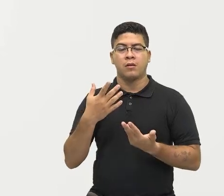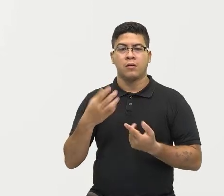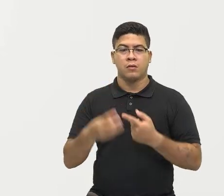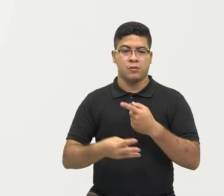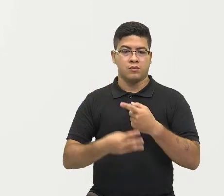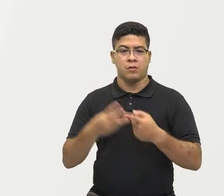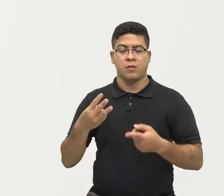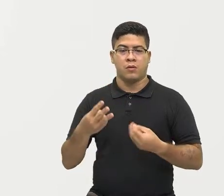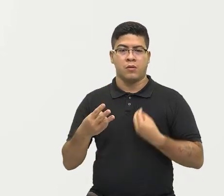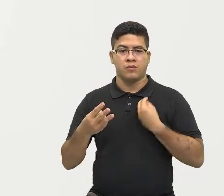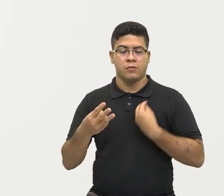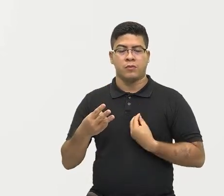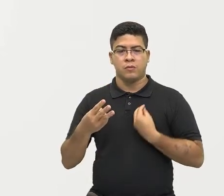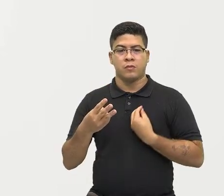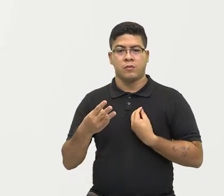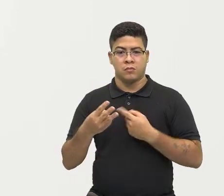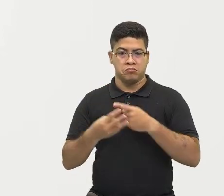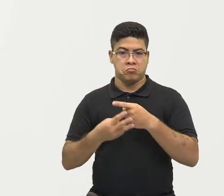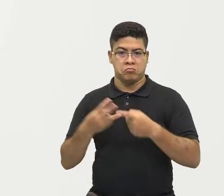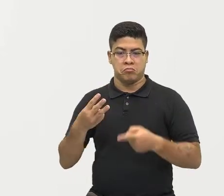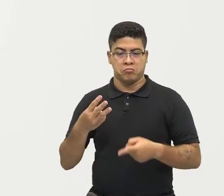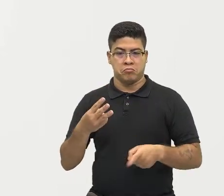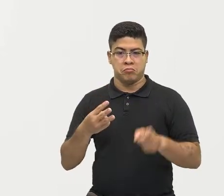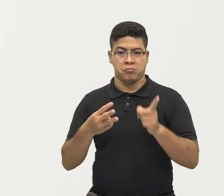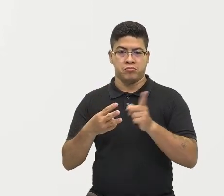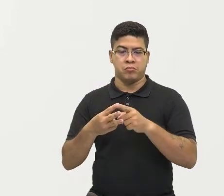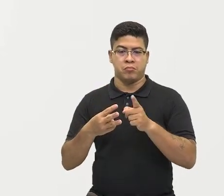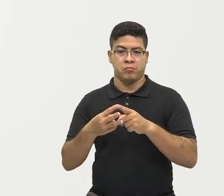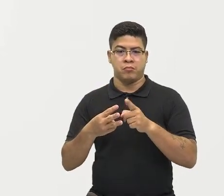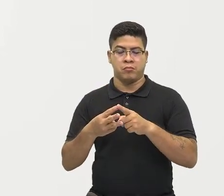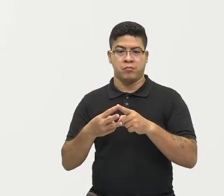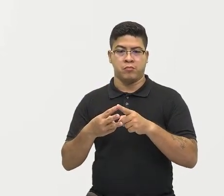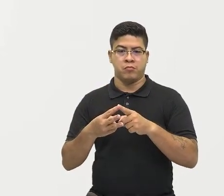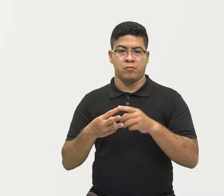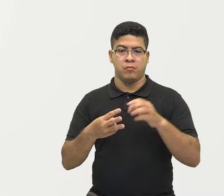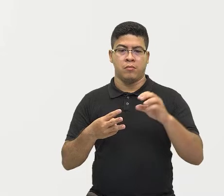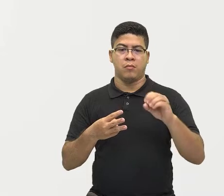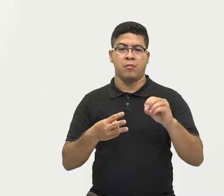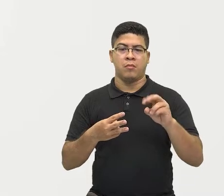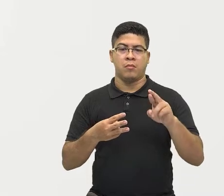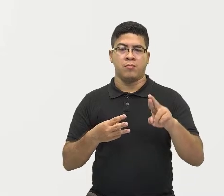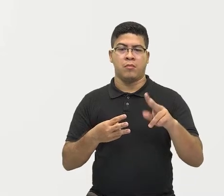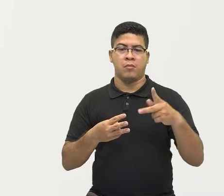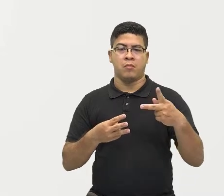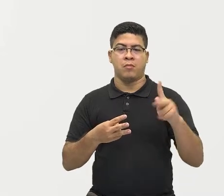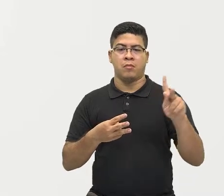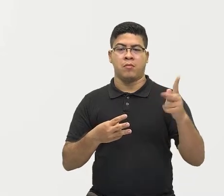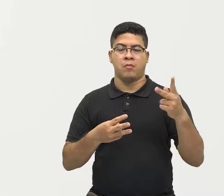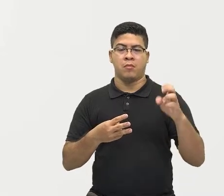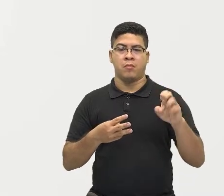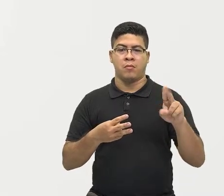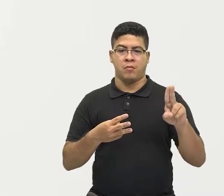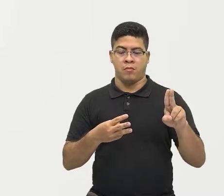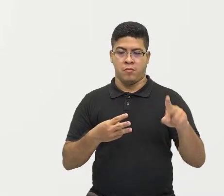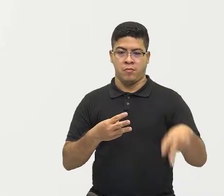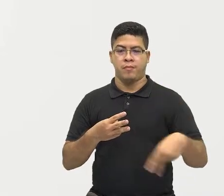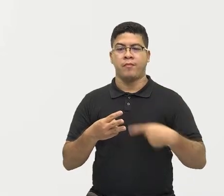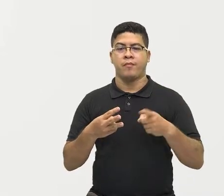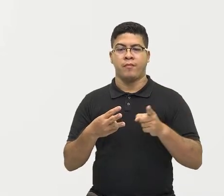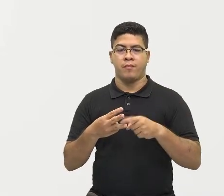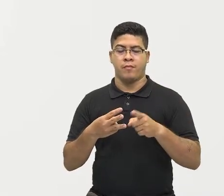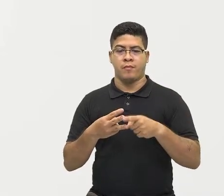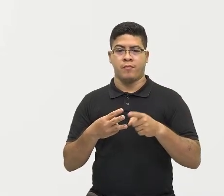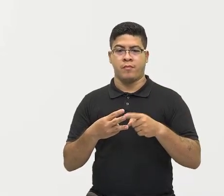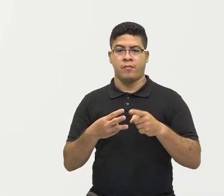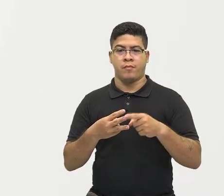momentos bem delineados, que foi esta geração, né, a geração Orfeu,